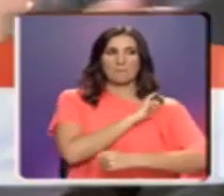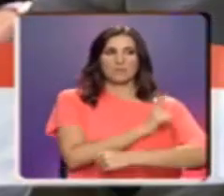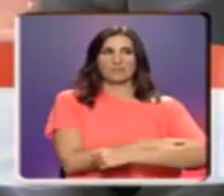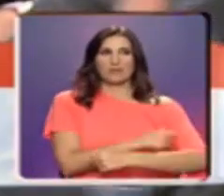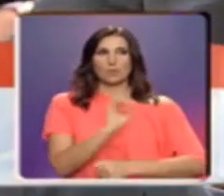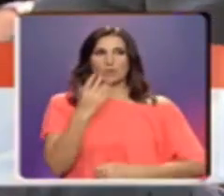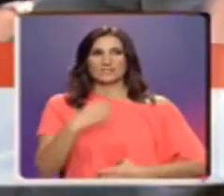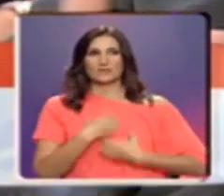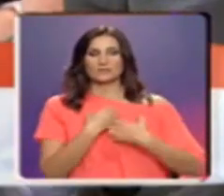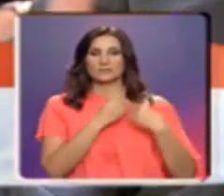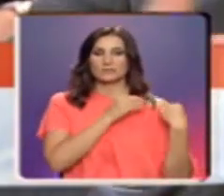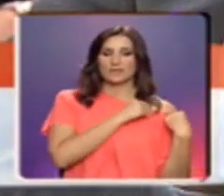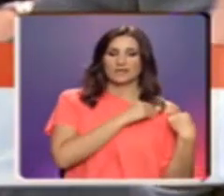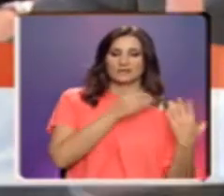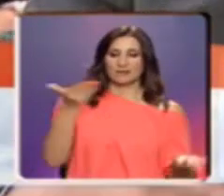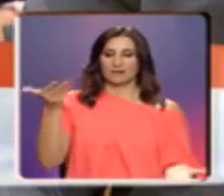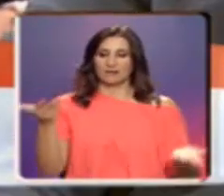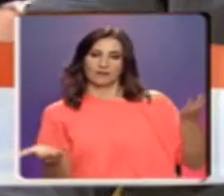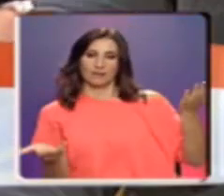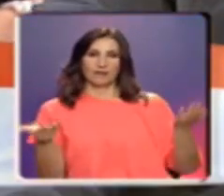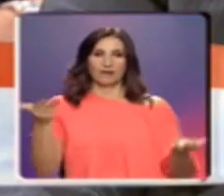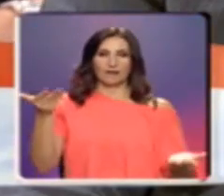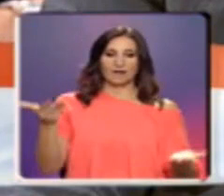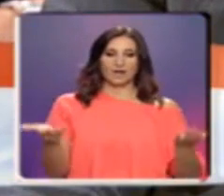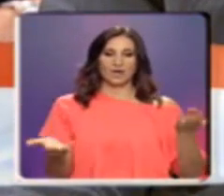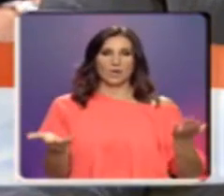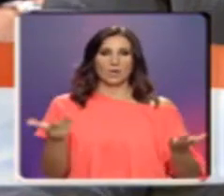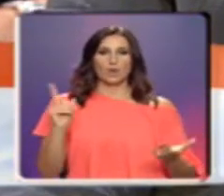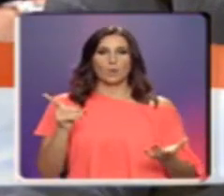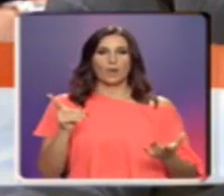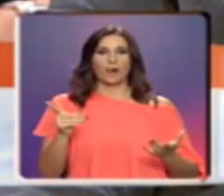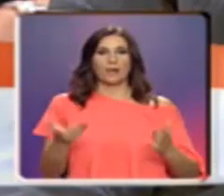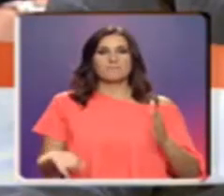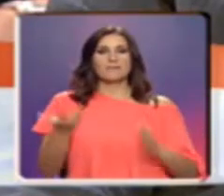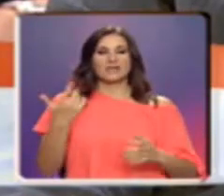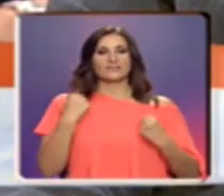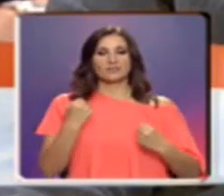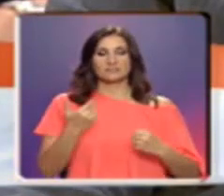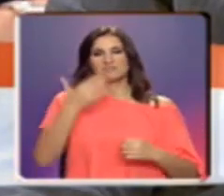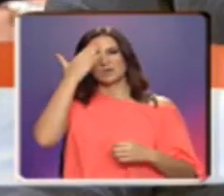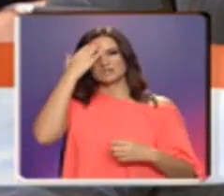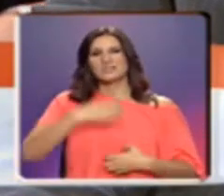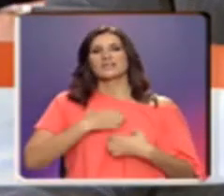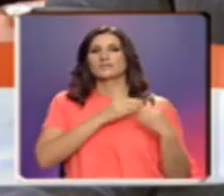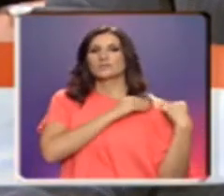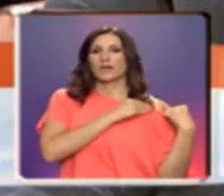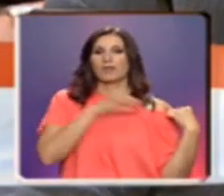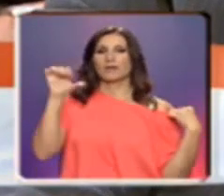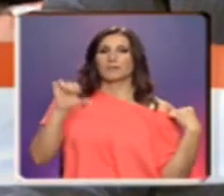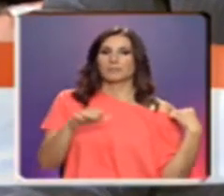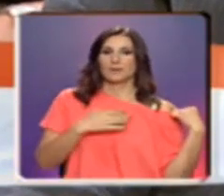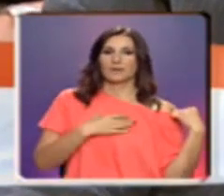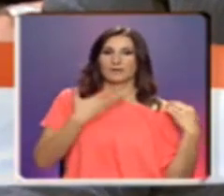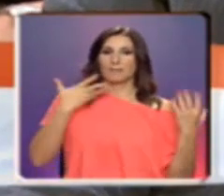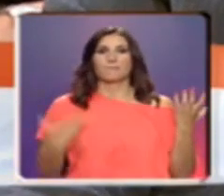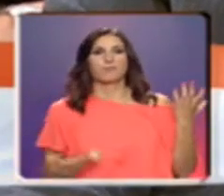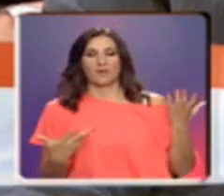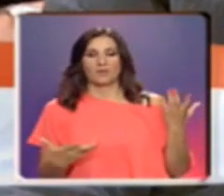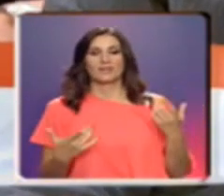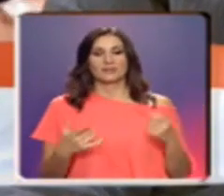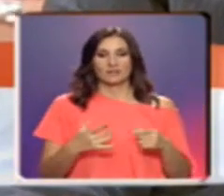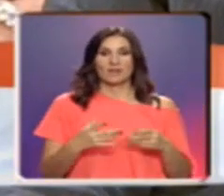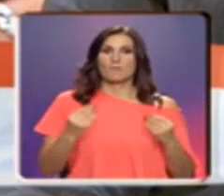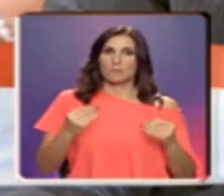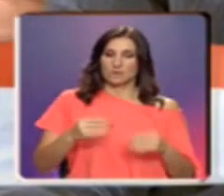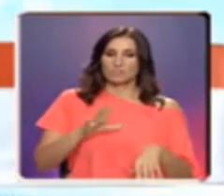a sensação da responsabilidade, qual é que toma mais sentido. Eu acho que é a sensação de responsabilidade e é tremenda num clube como o Sporting. E tem